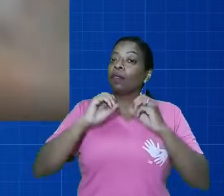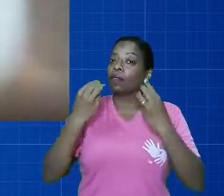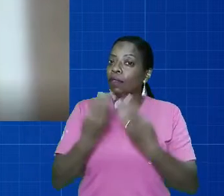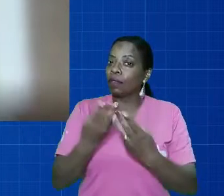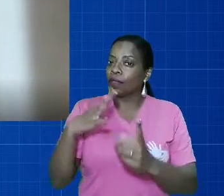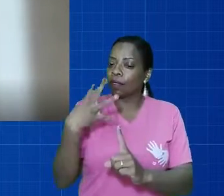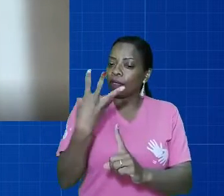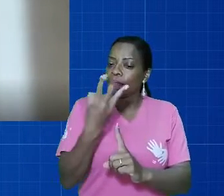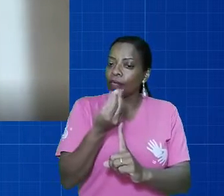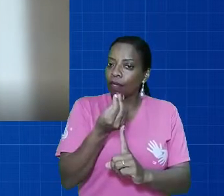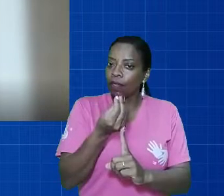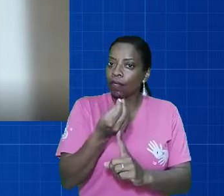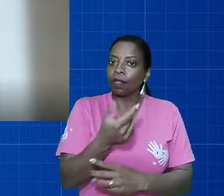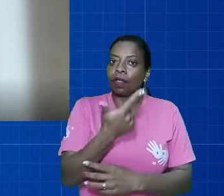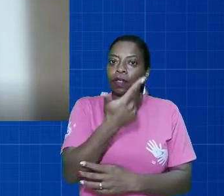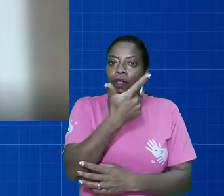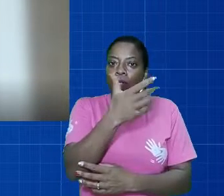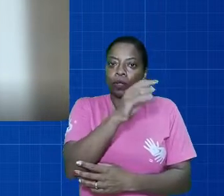Arte desde